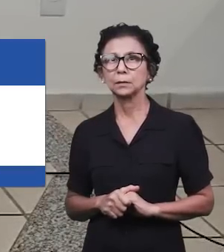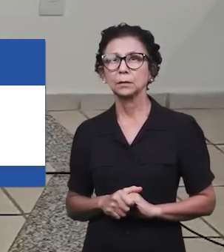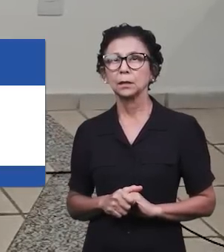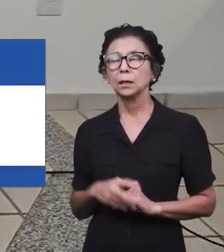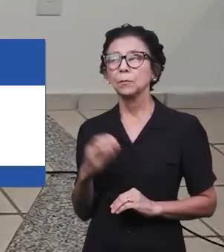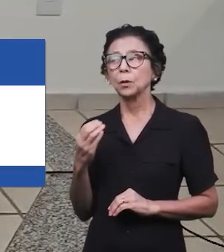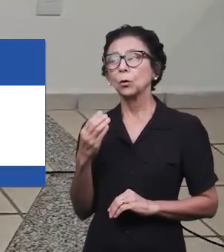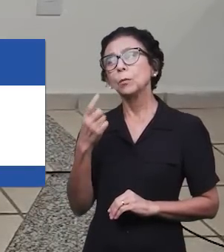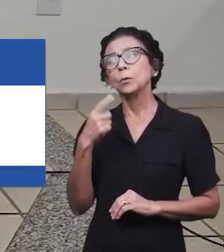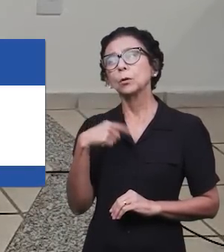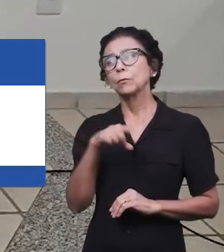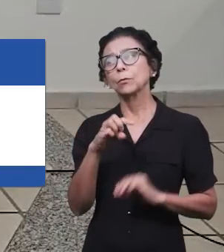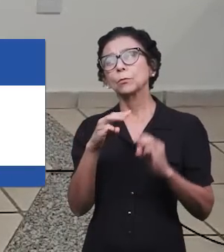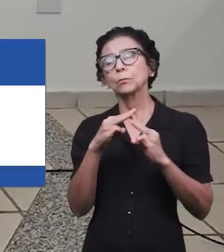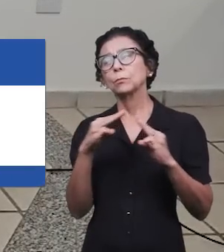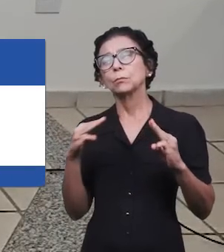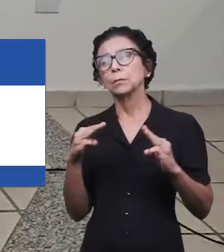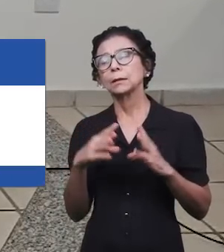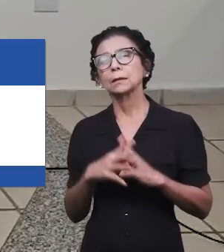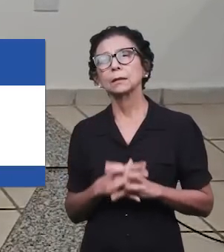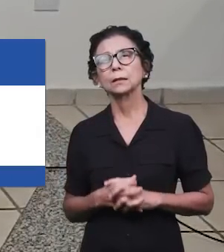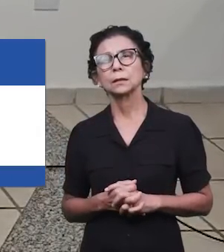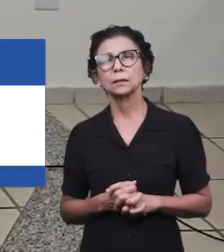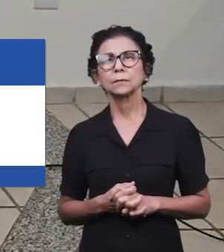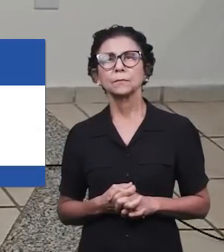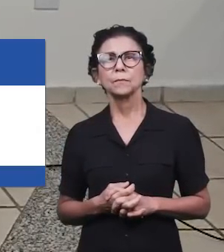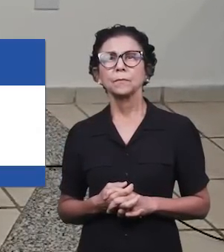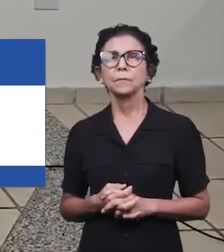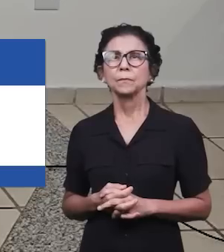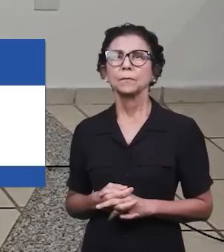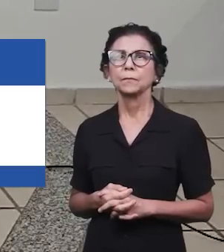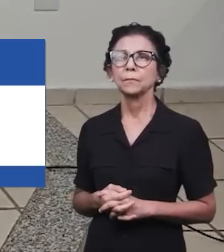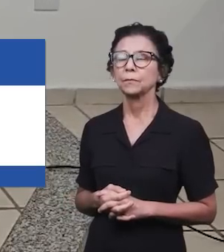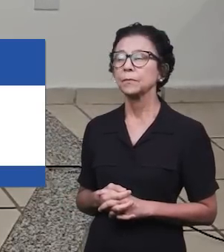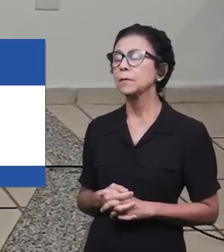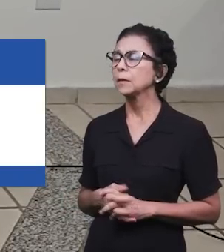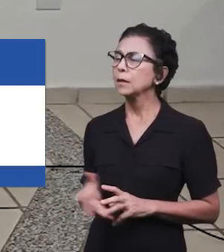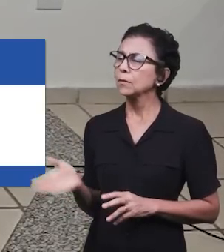no Manaim contigo, esse Manaim lá do Espírito Santo? A irmã dela falou: não, nós temos um